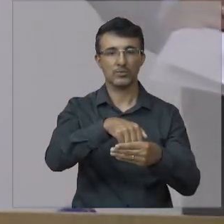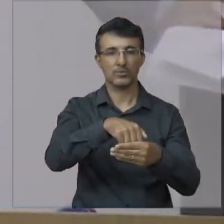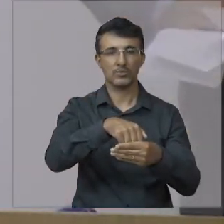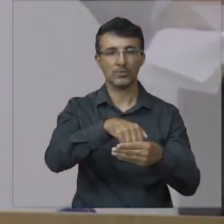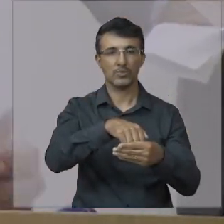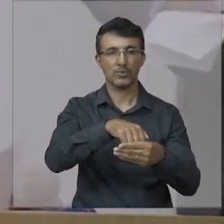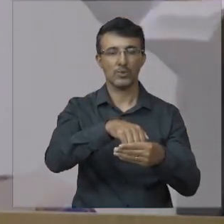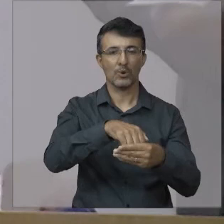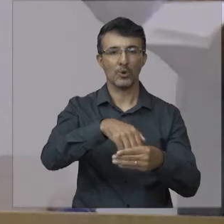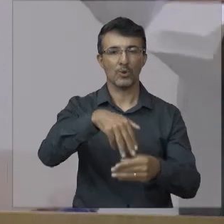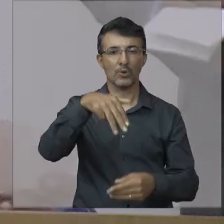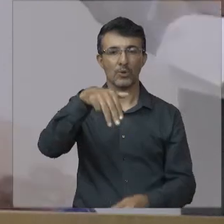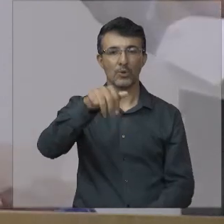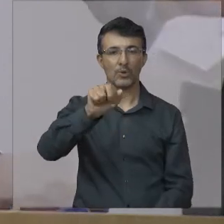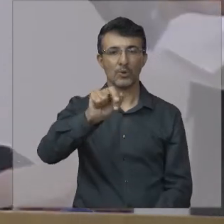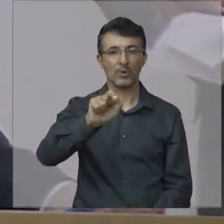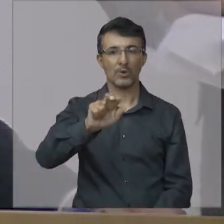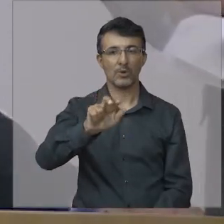ao Marcelo Garcia,